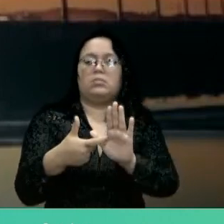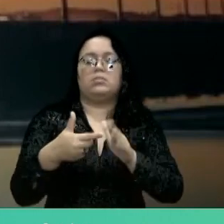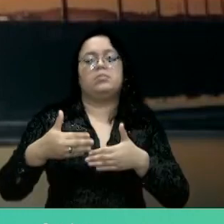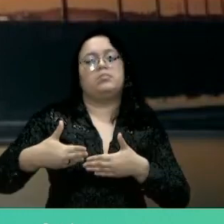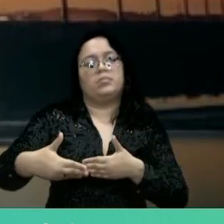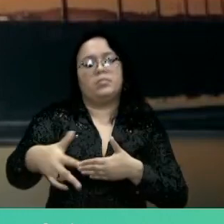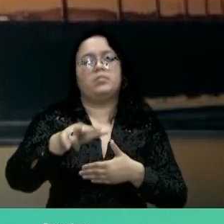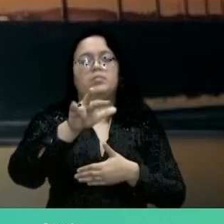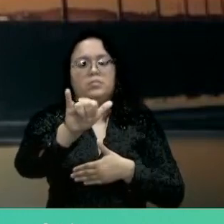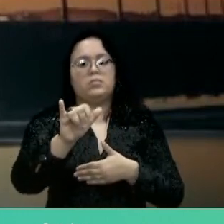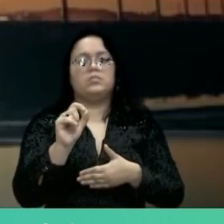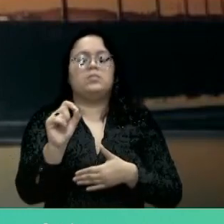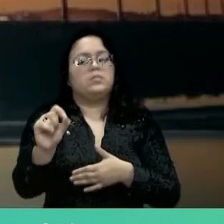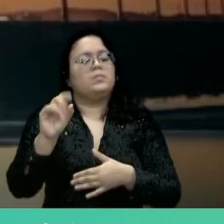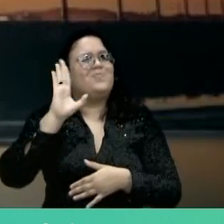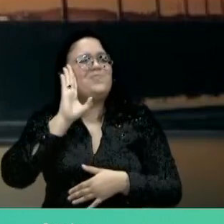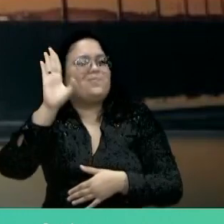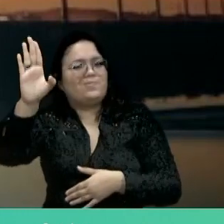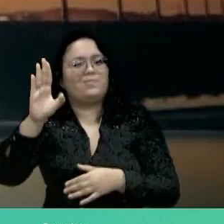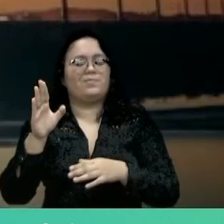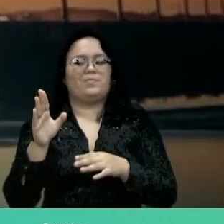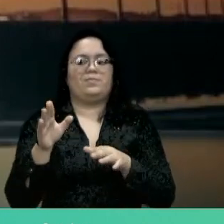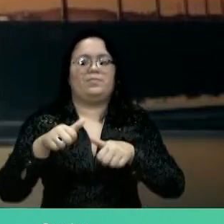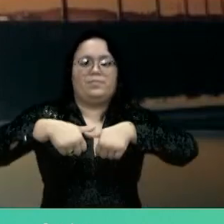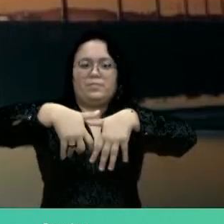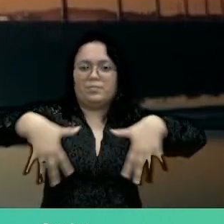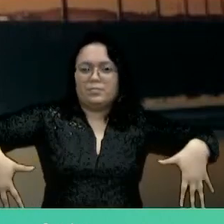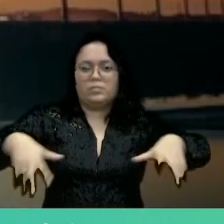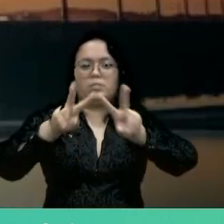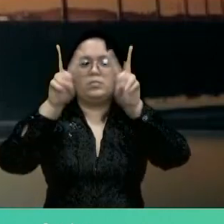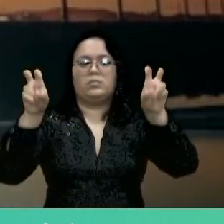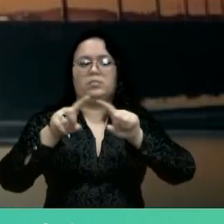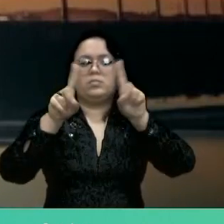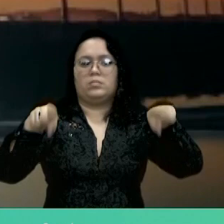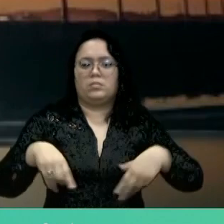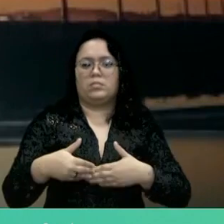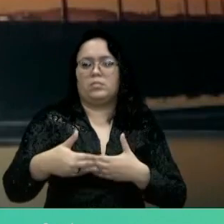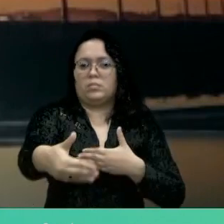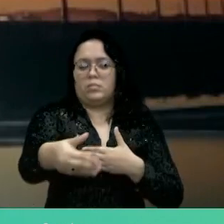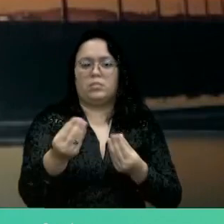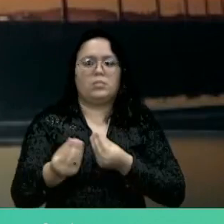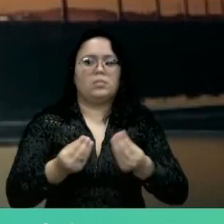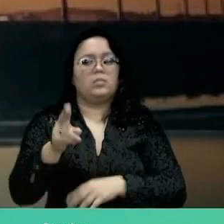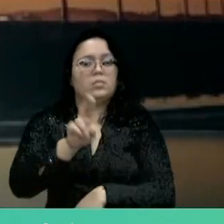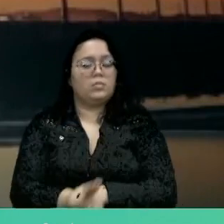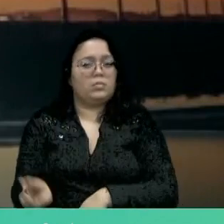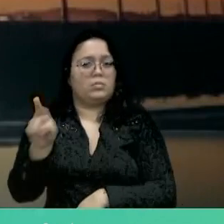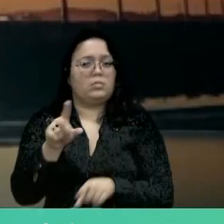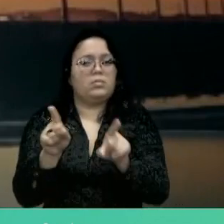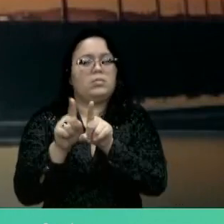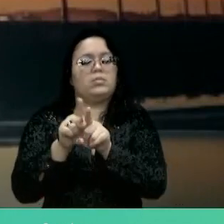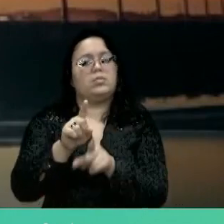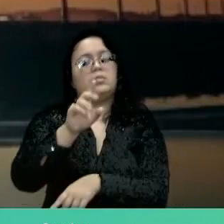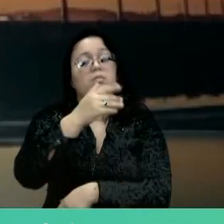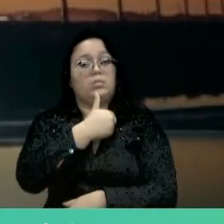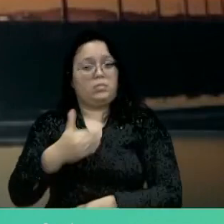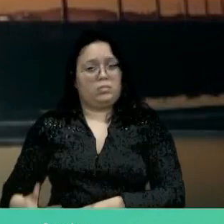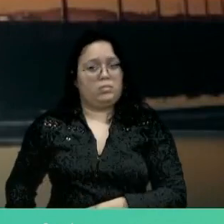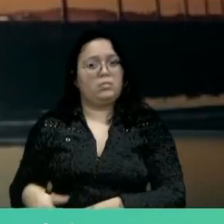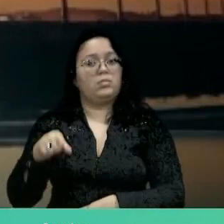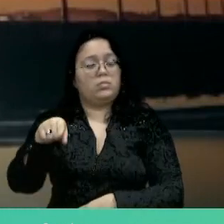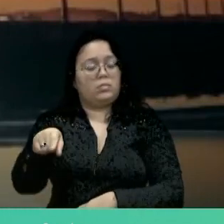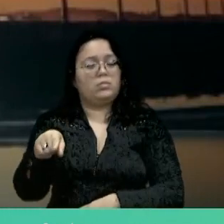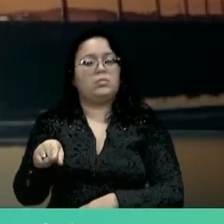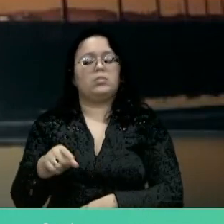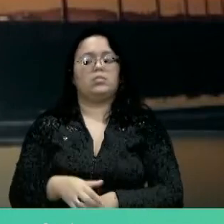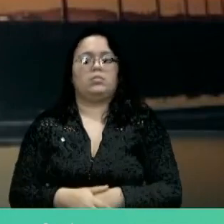breve nós teremos as principais diretrizes do processo de cessão de uso do bem público, que é o mar,